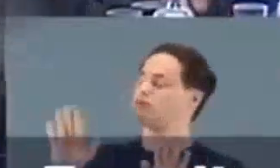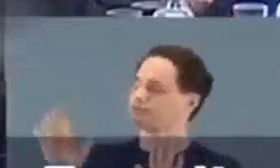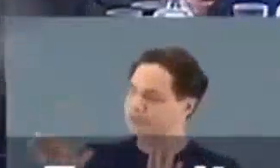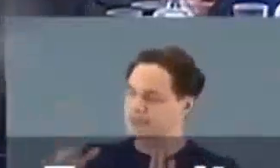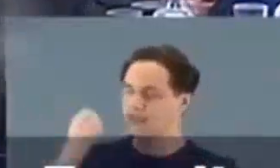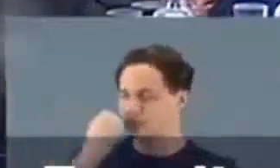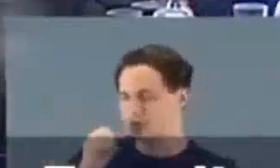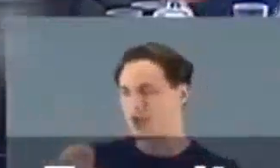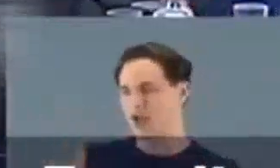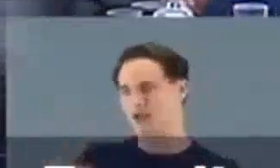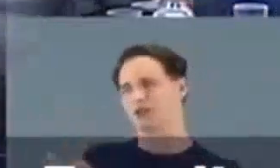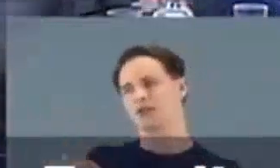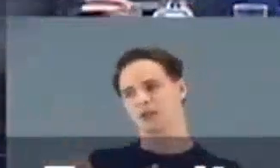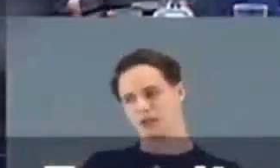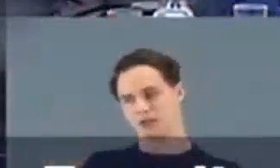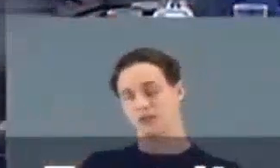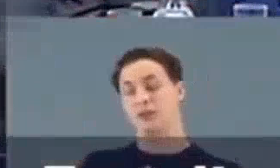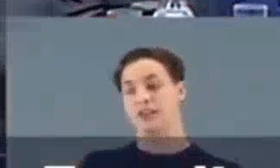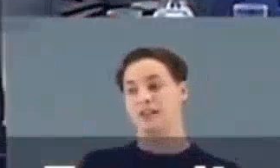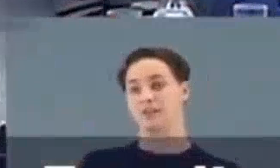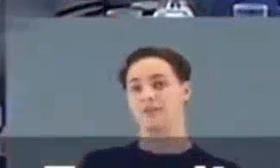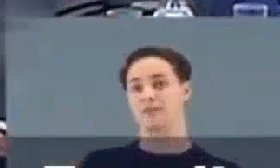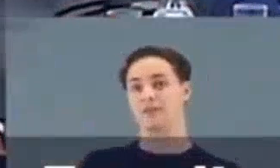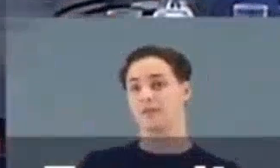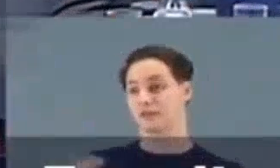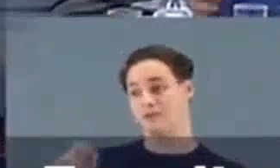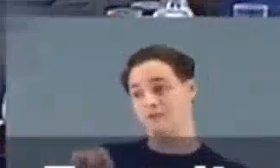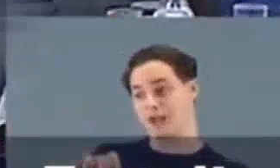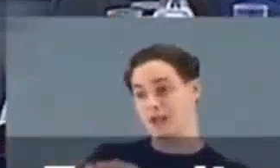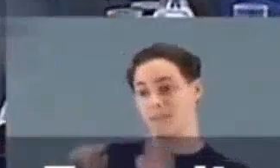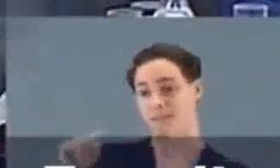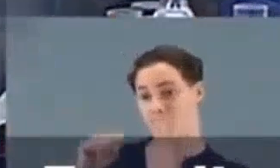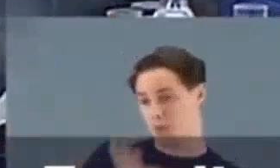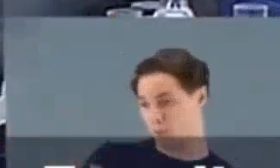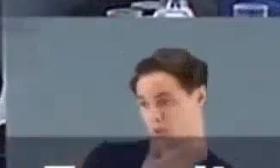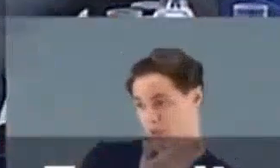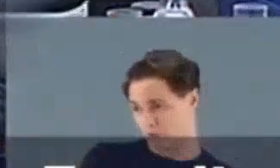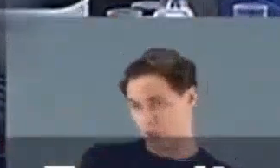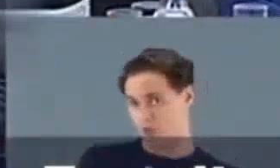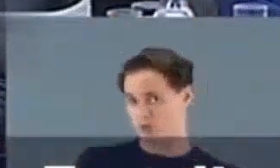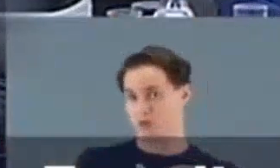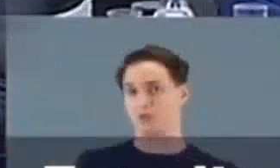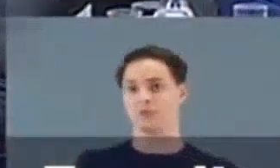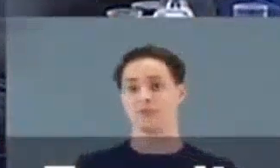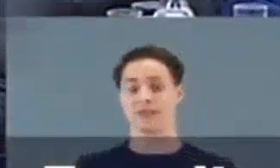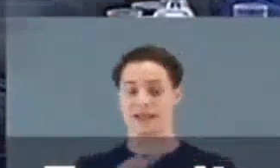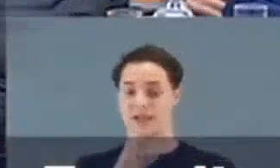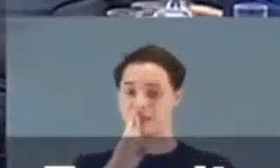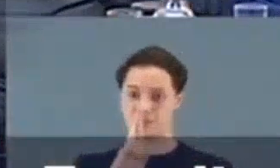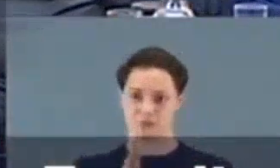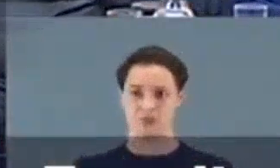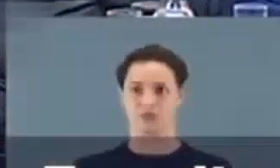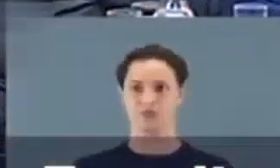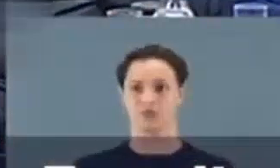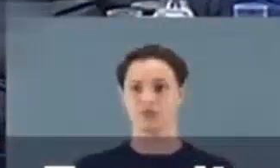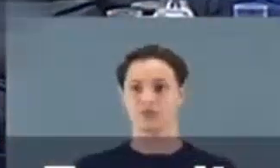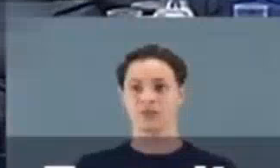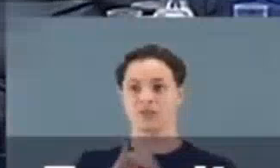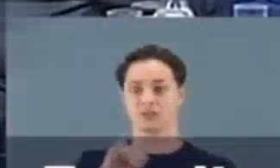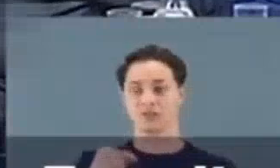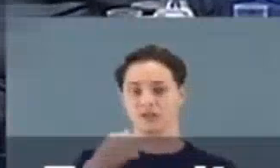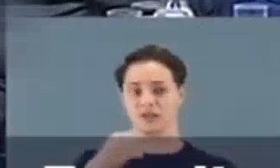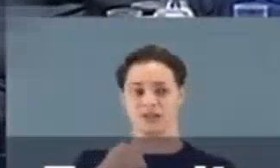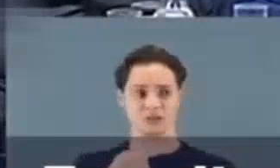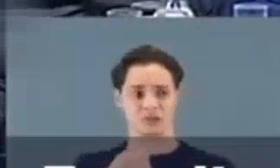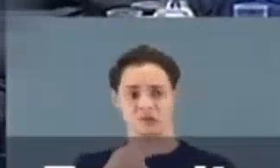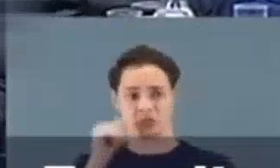Senadora Elisiane, a senhora faz uma pergunta ao depoente, ele responde. Se a senhora